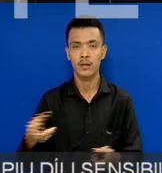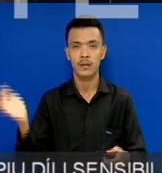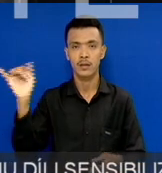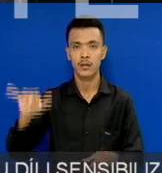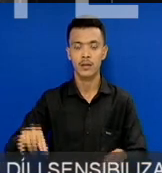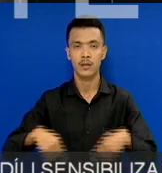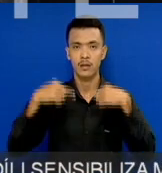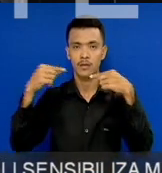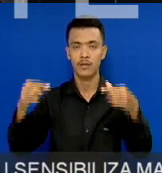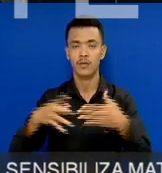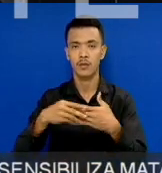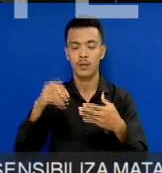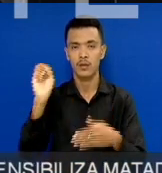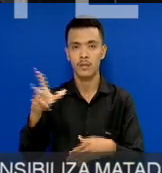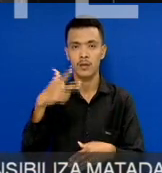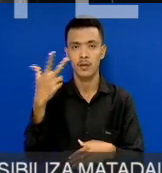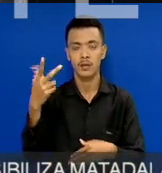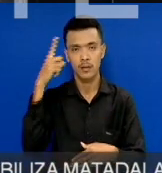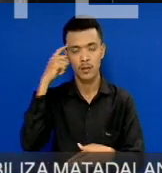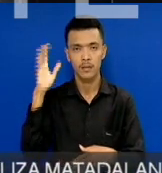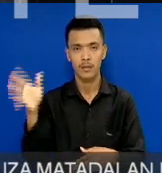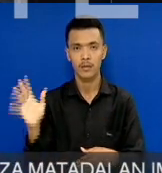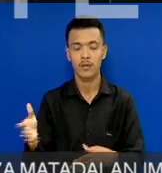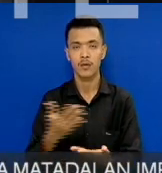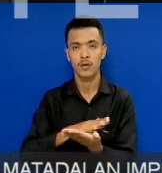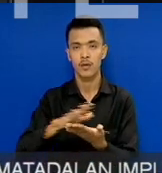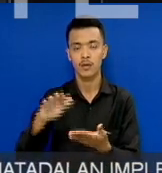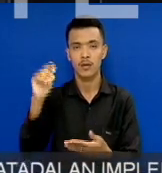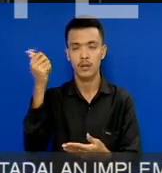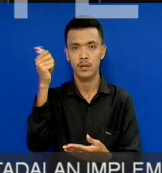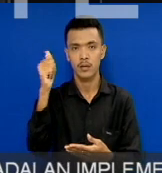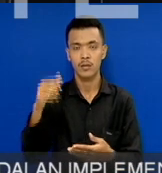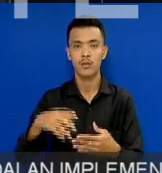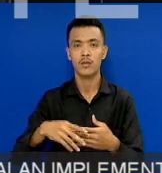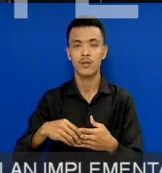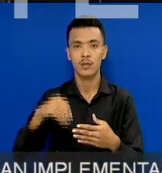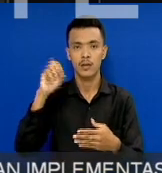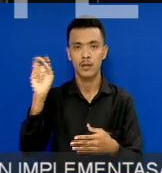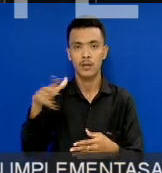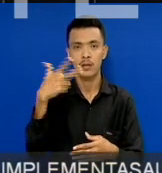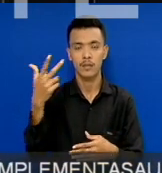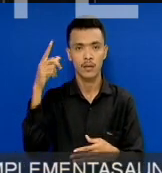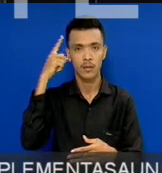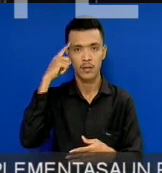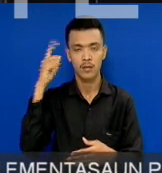ami ne ni presu 13.50. Quando rola sanulo valete, se for a mim, dia blasfarta.